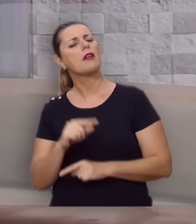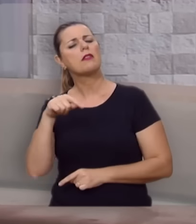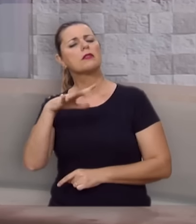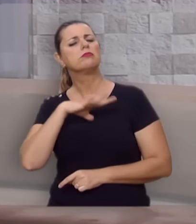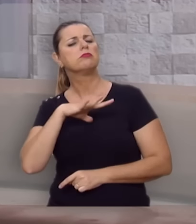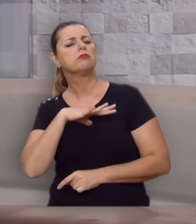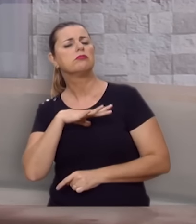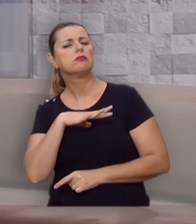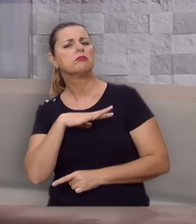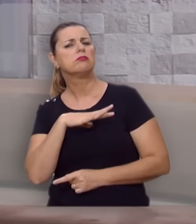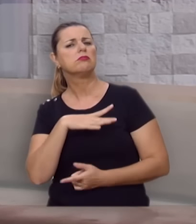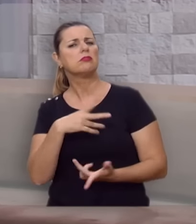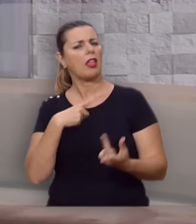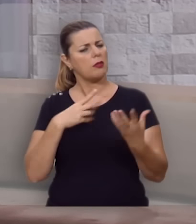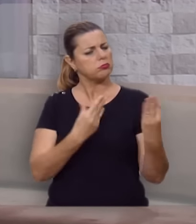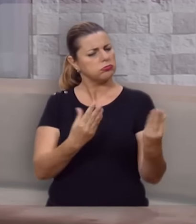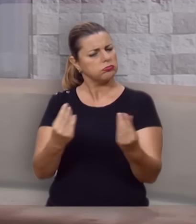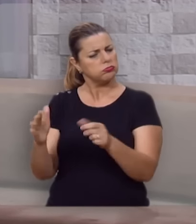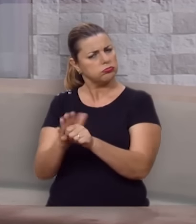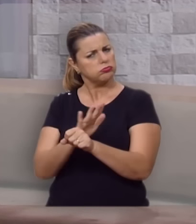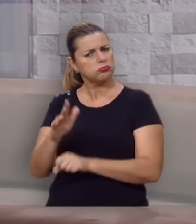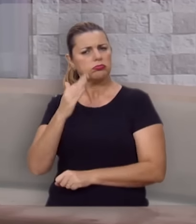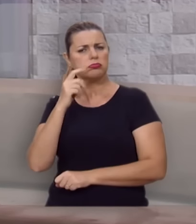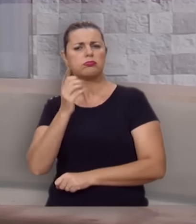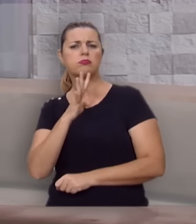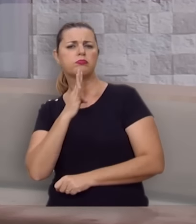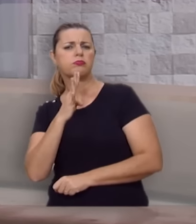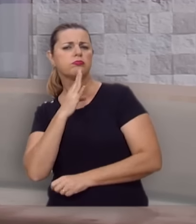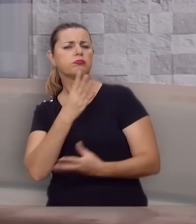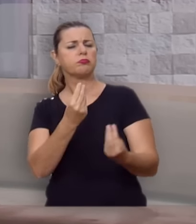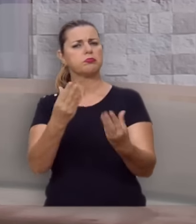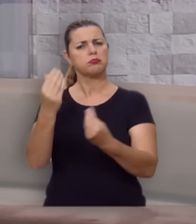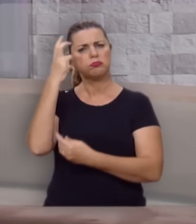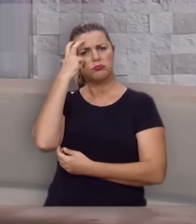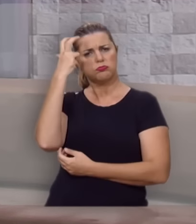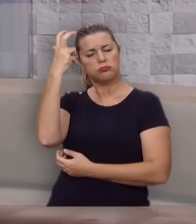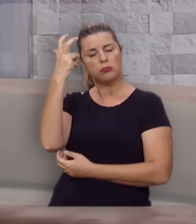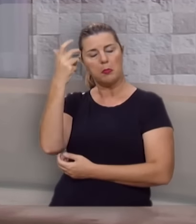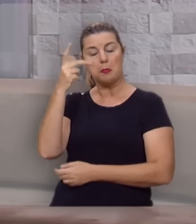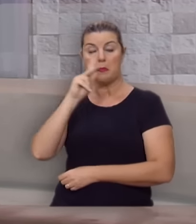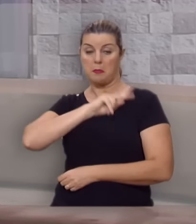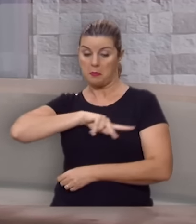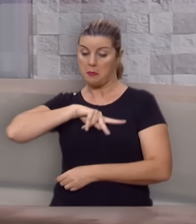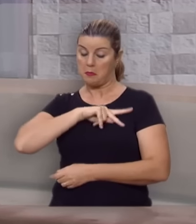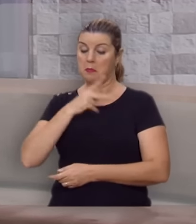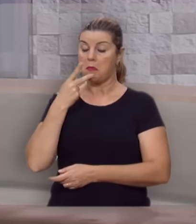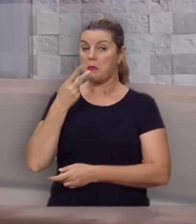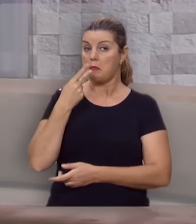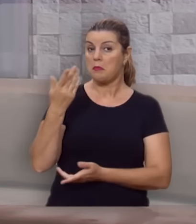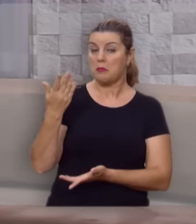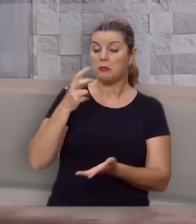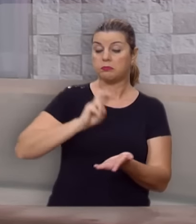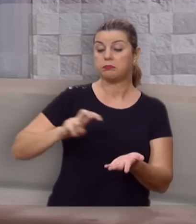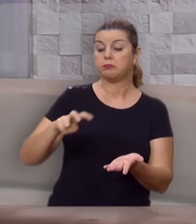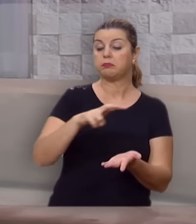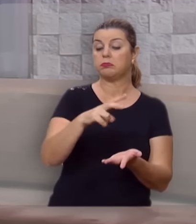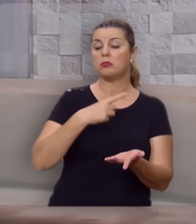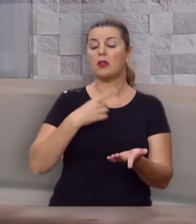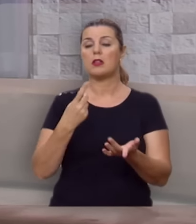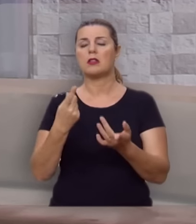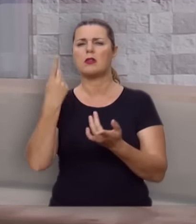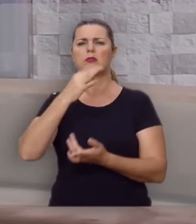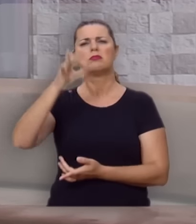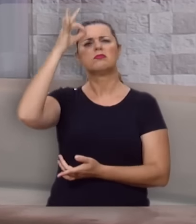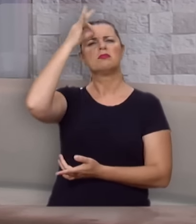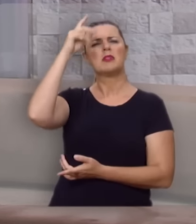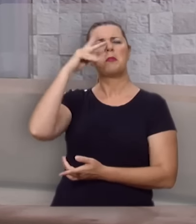Entretanto, nesta cidade tão bafejada pelo conhecimento humano, diz a Bíblia que Paulo andou por ela e seu espírito